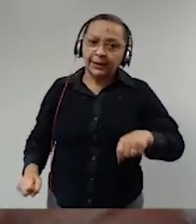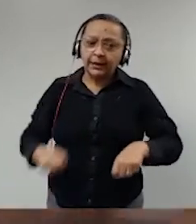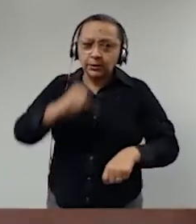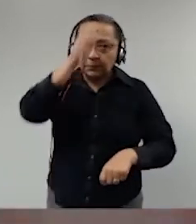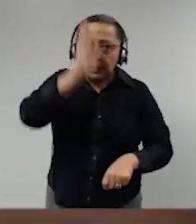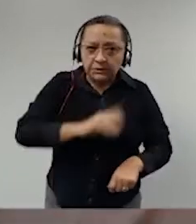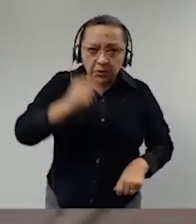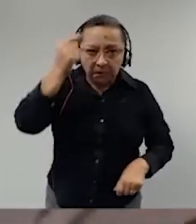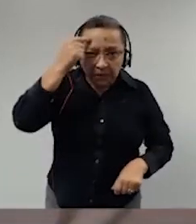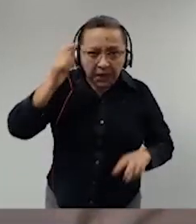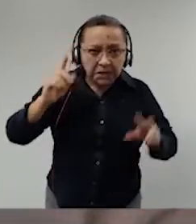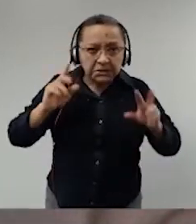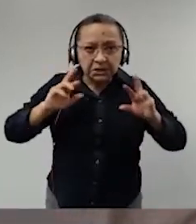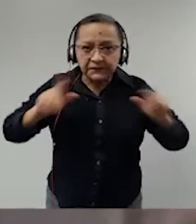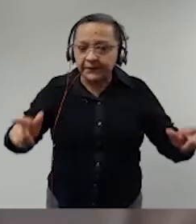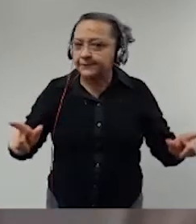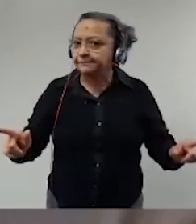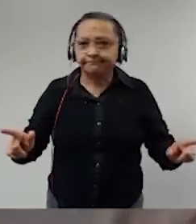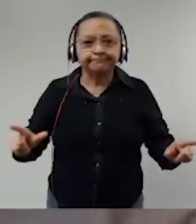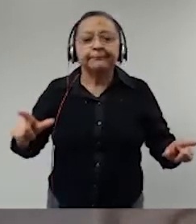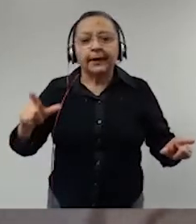essa construção desses territórios,